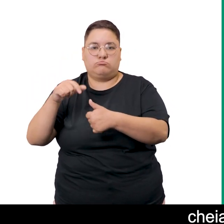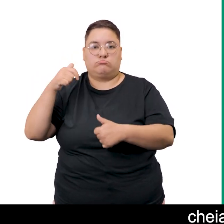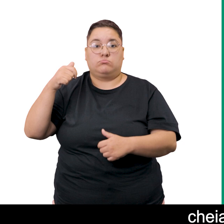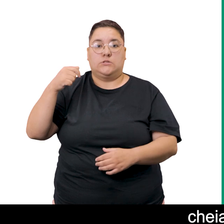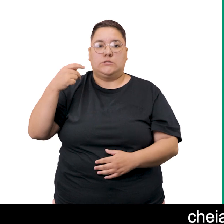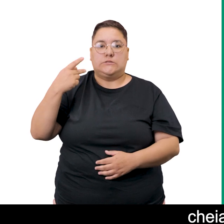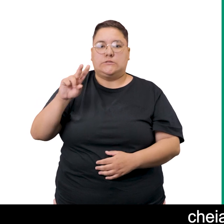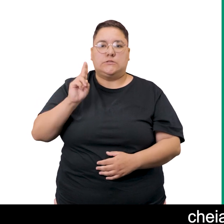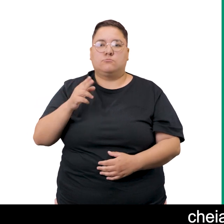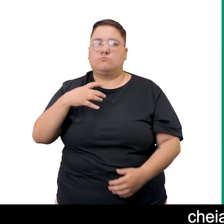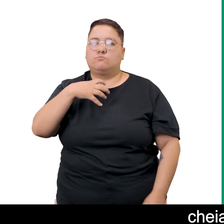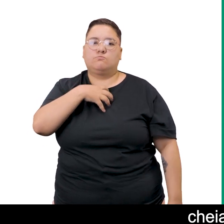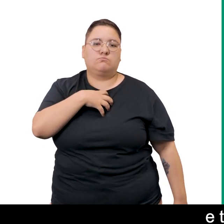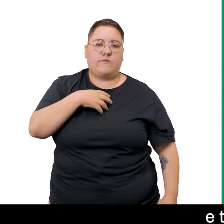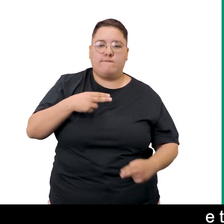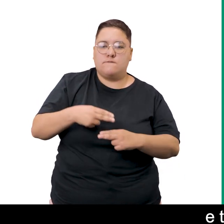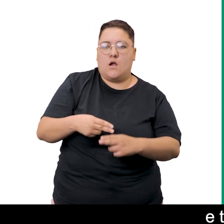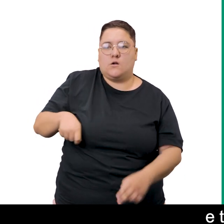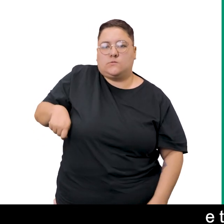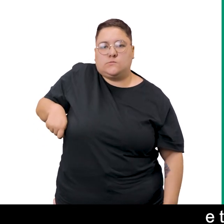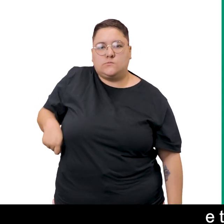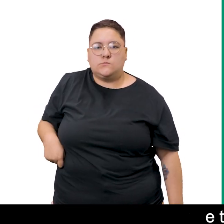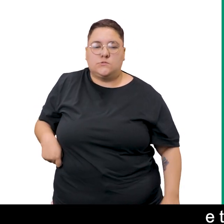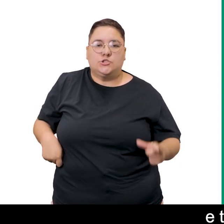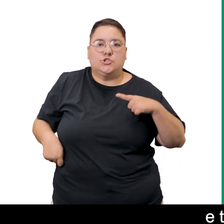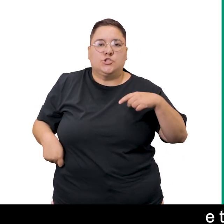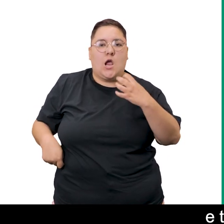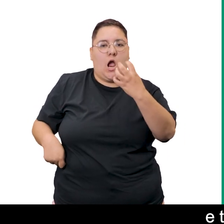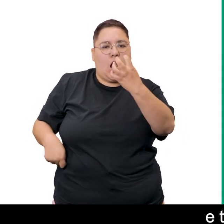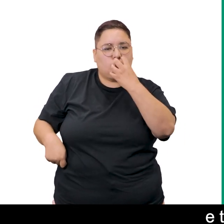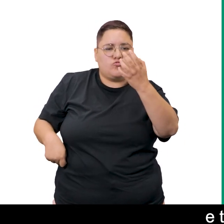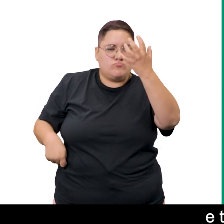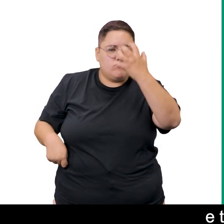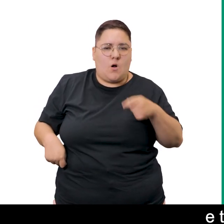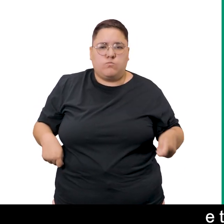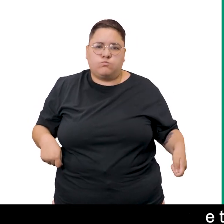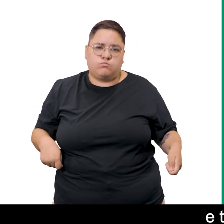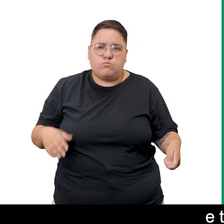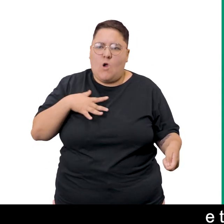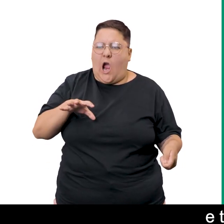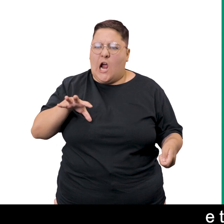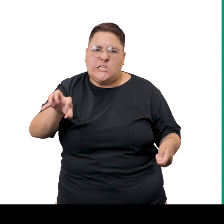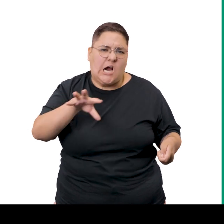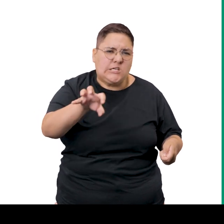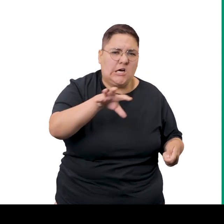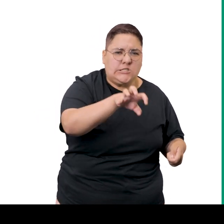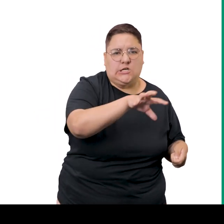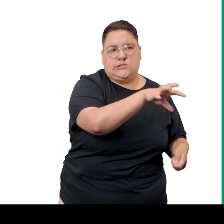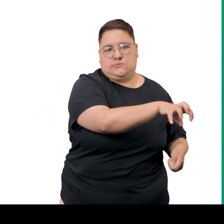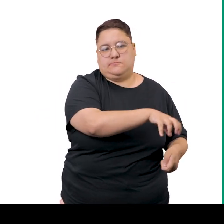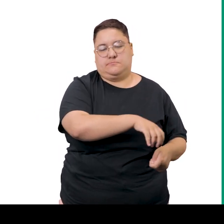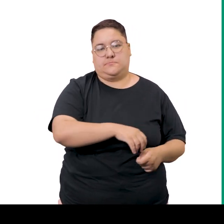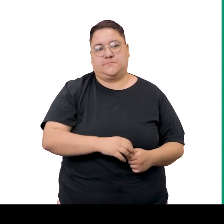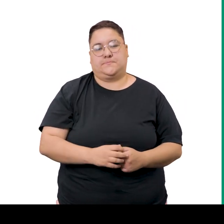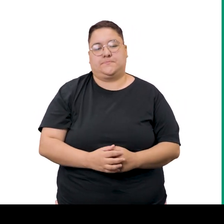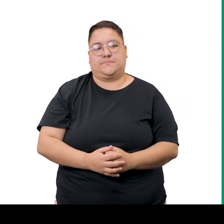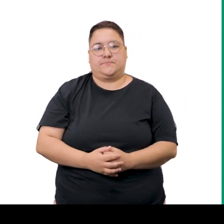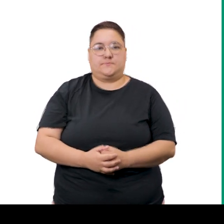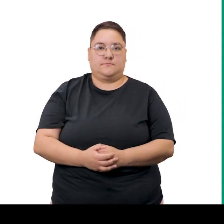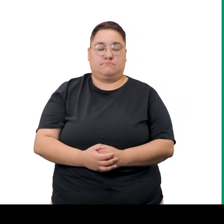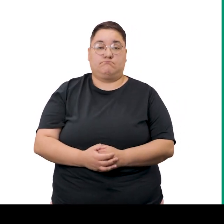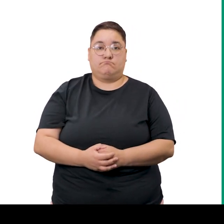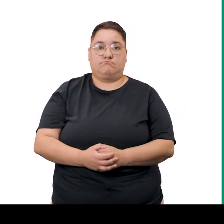uma faca afiada consigo e tinha um cachorro mal-humorado que gostava de morder as pessoas.